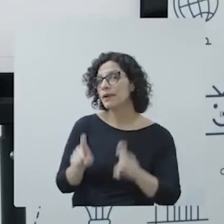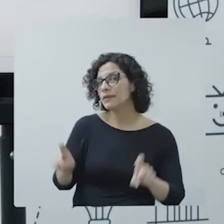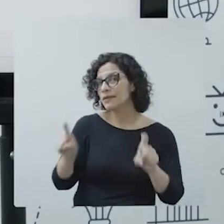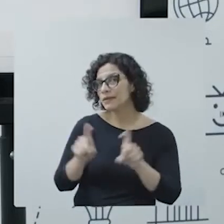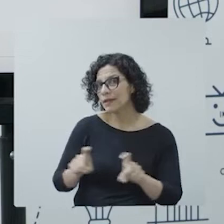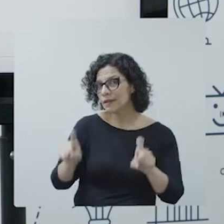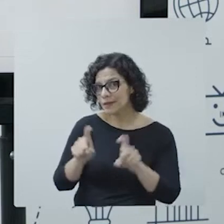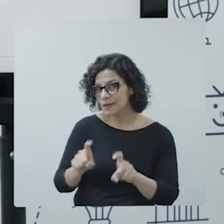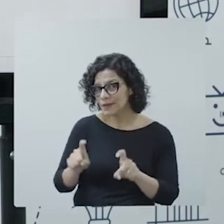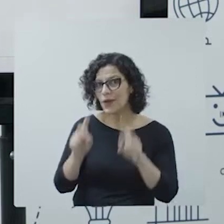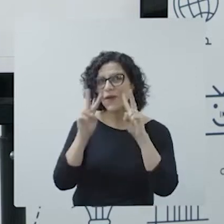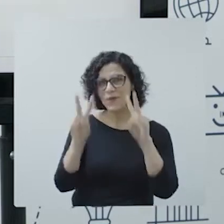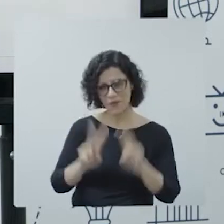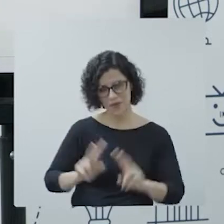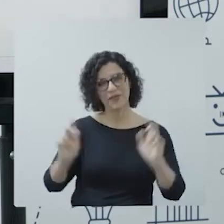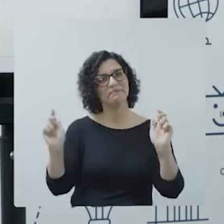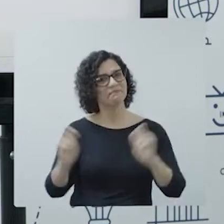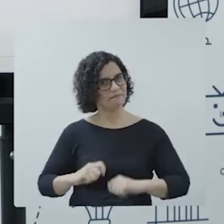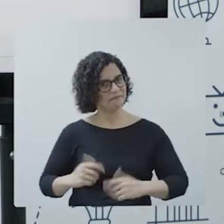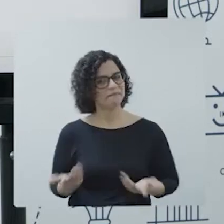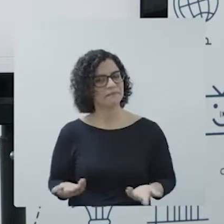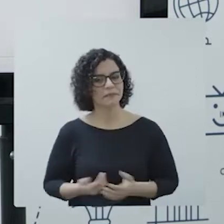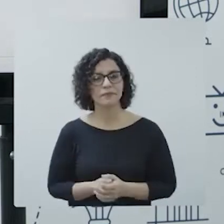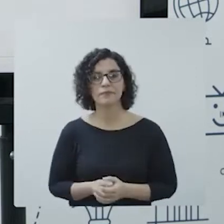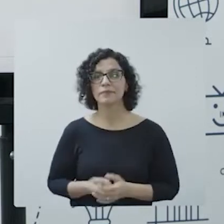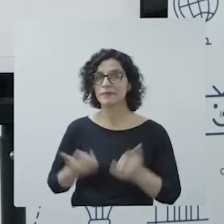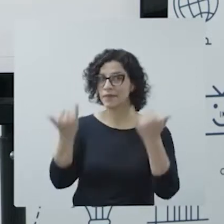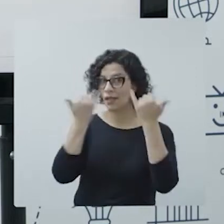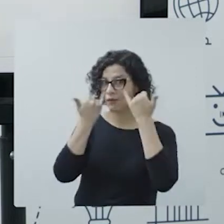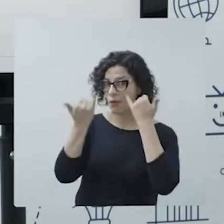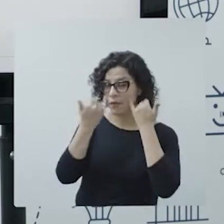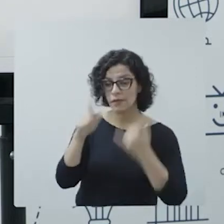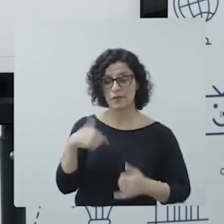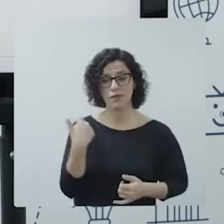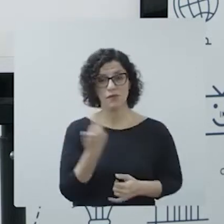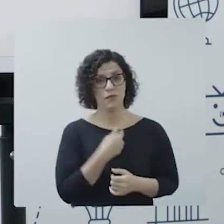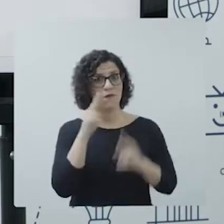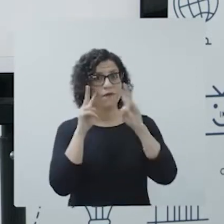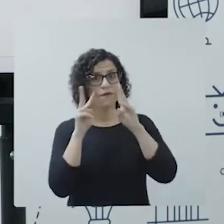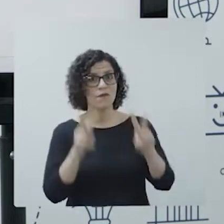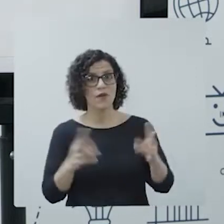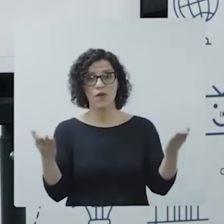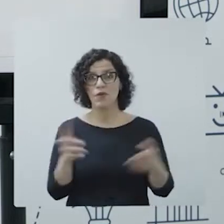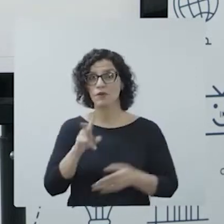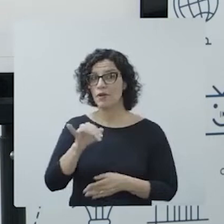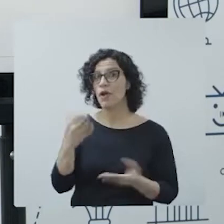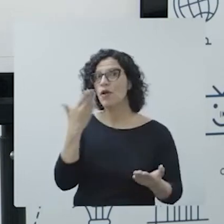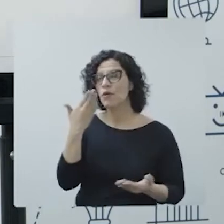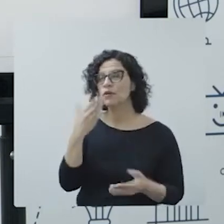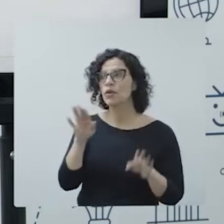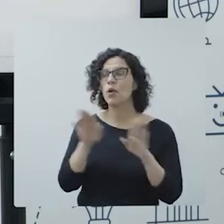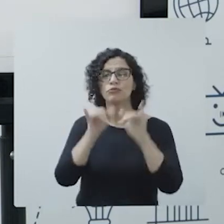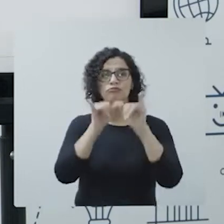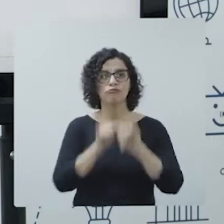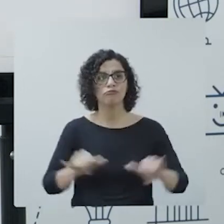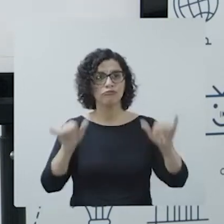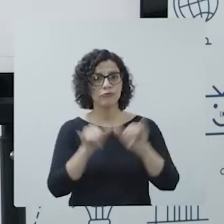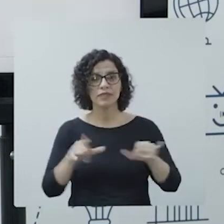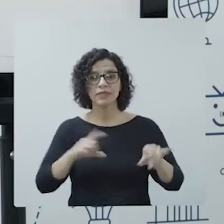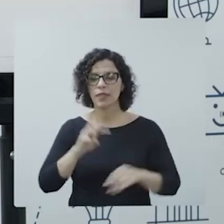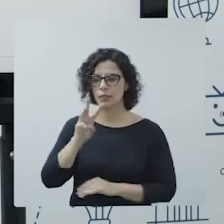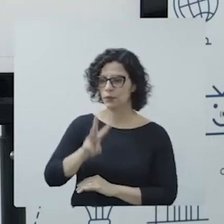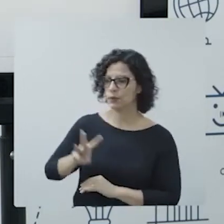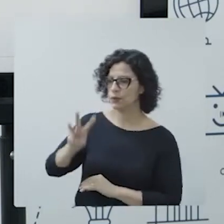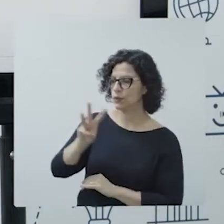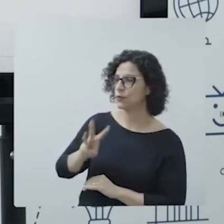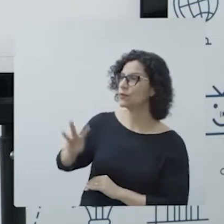também pelo computador. E a notícia que nós vamos ver hoje, ela foi publicada